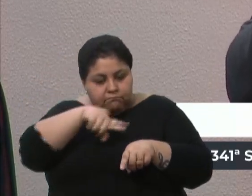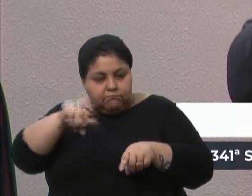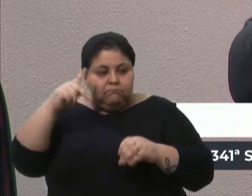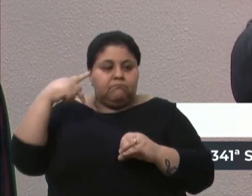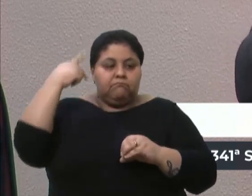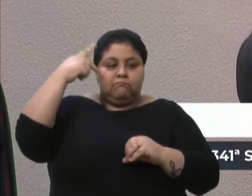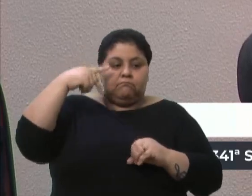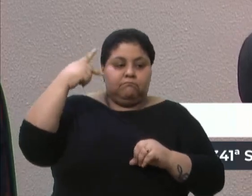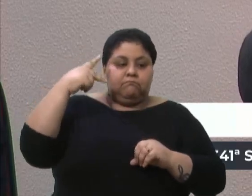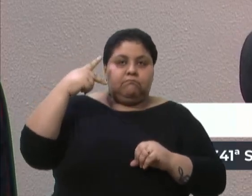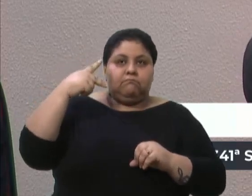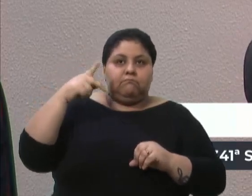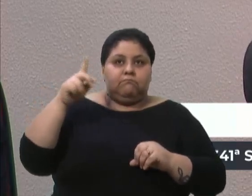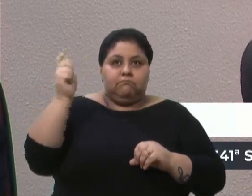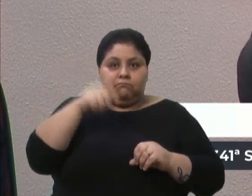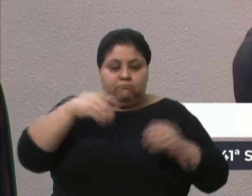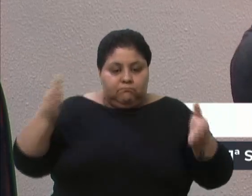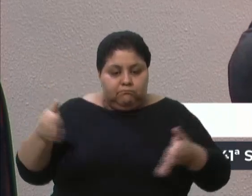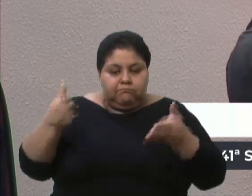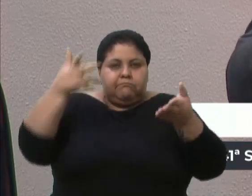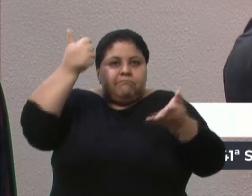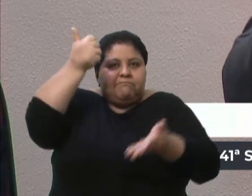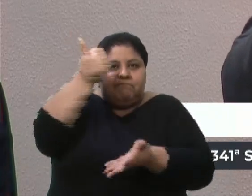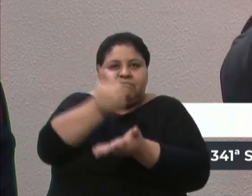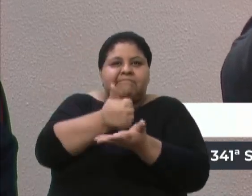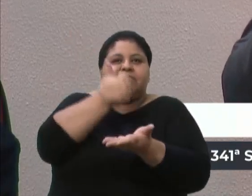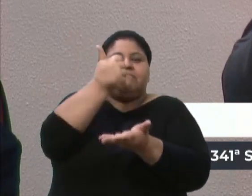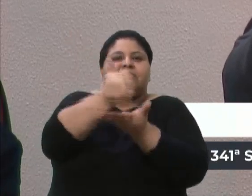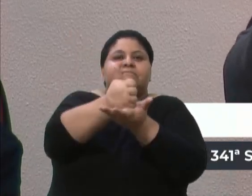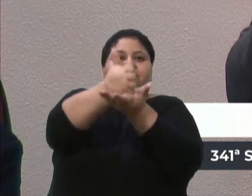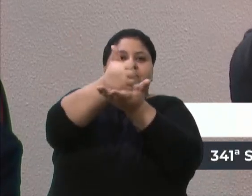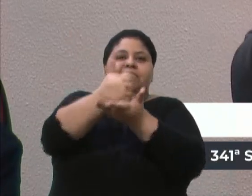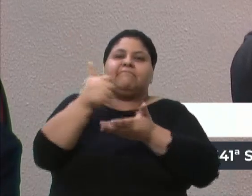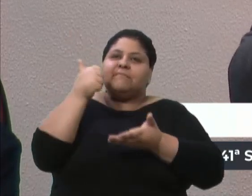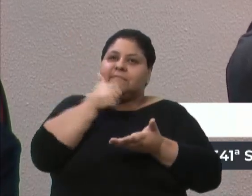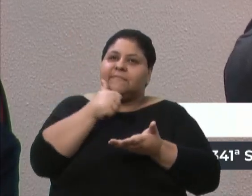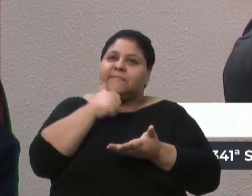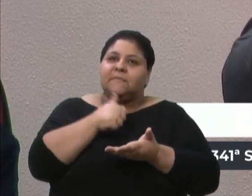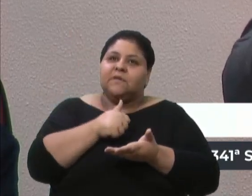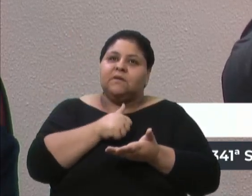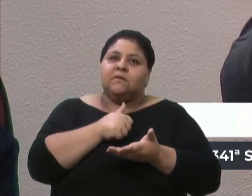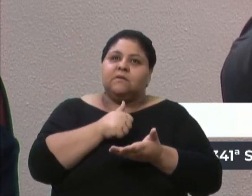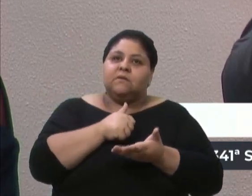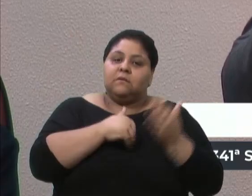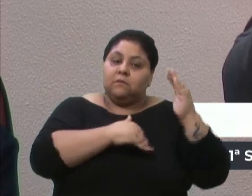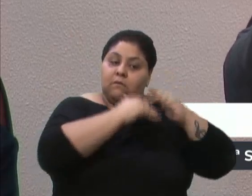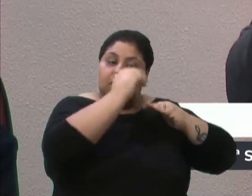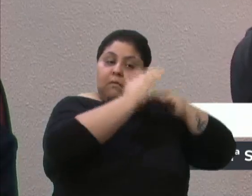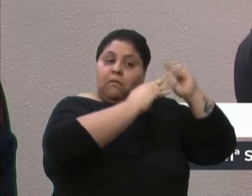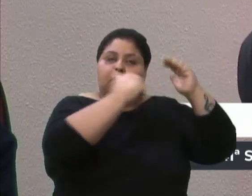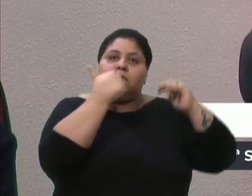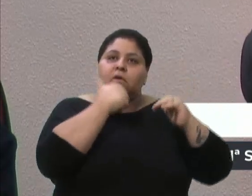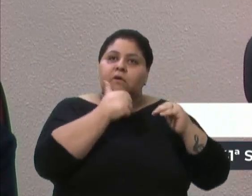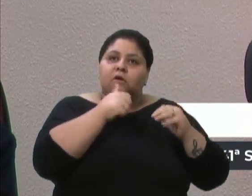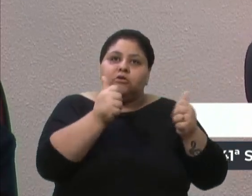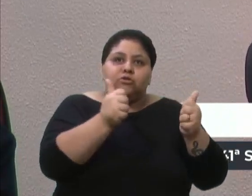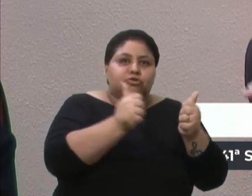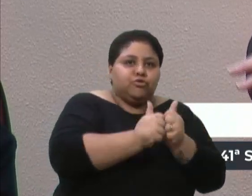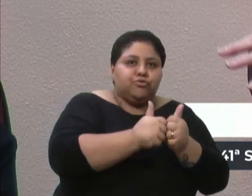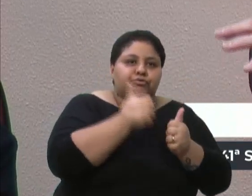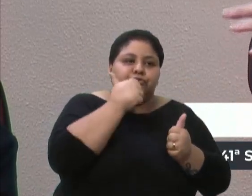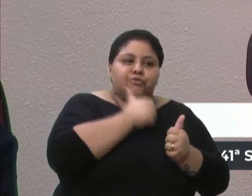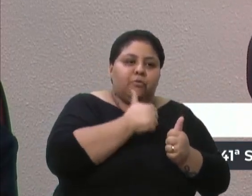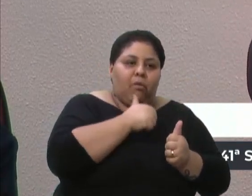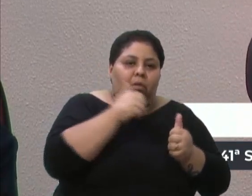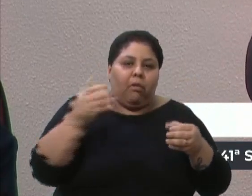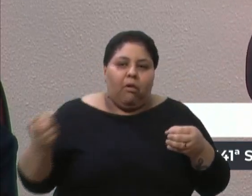de incentivarmos e apoiarmos as mulheres que pratiquem o futebol, porque junto às mulheres vem o marido, vem o filho, está